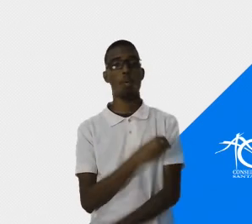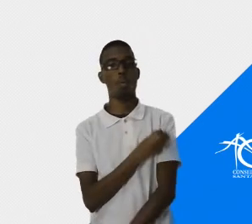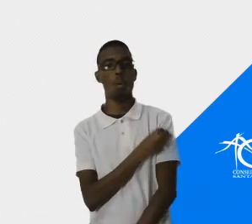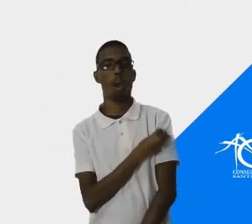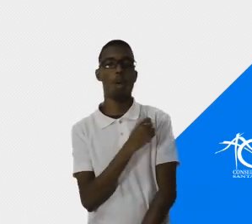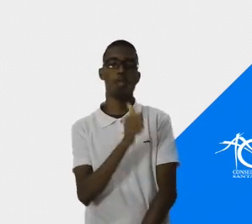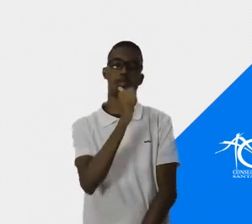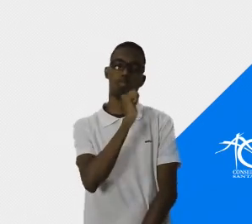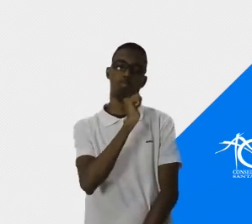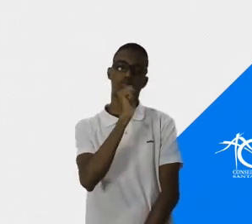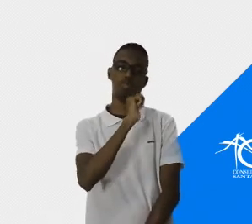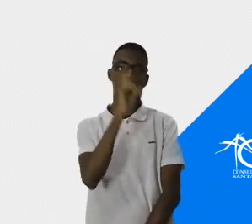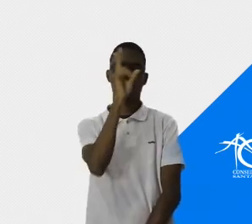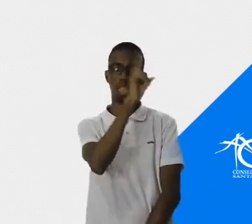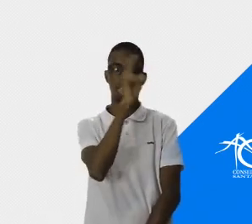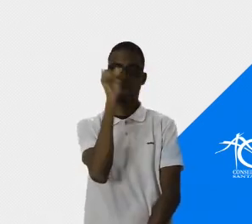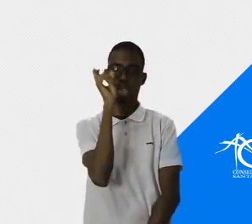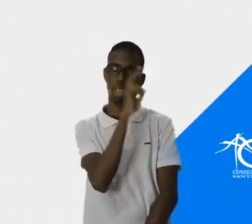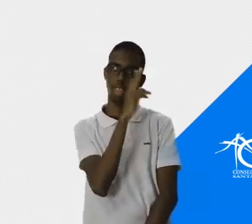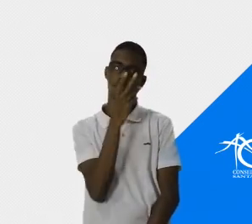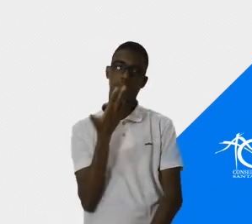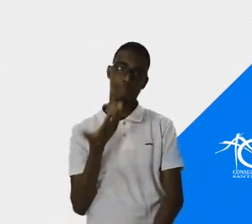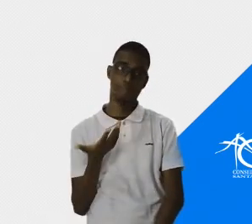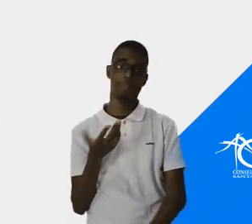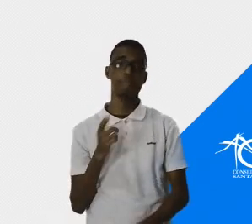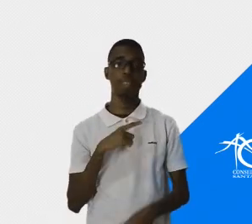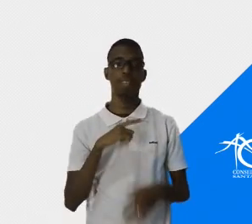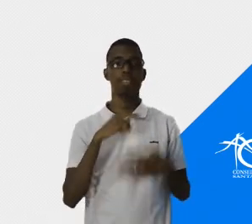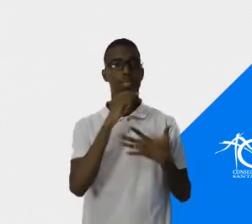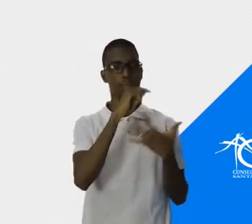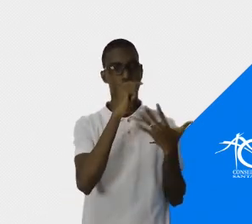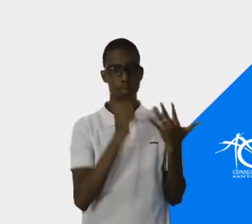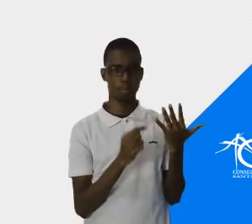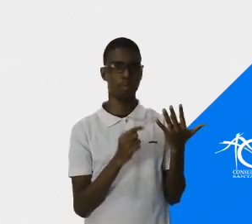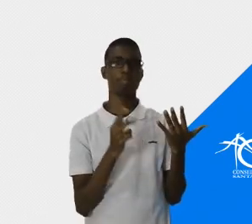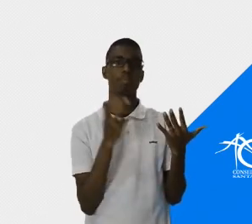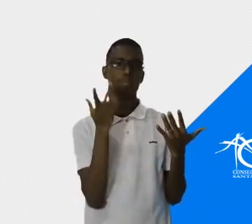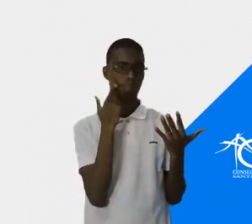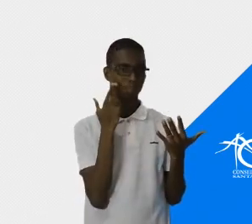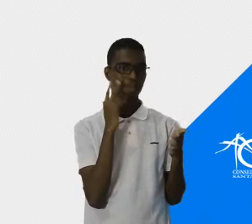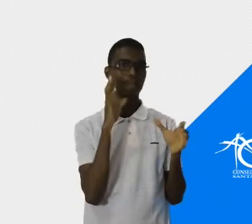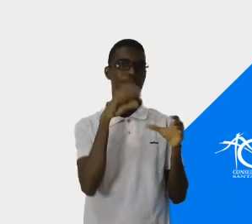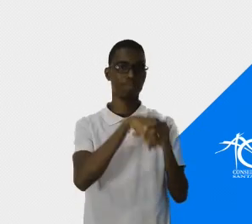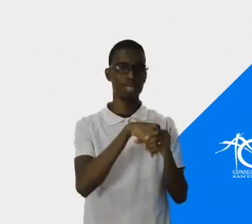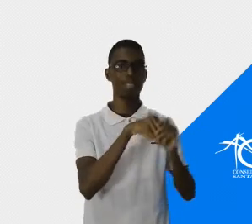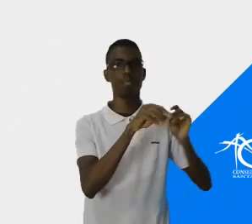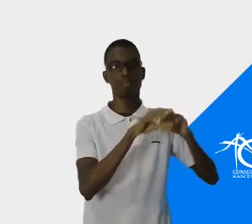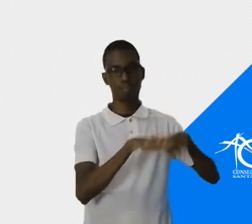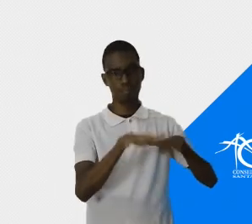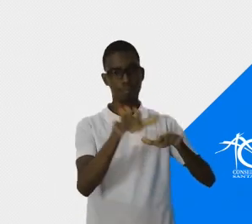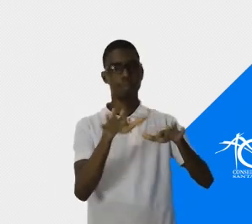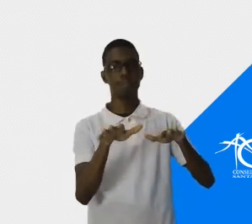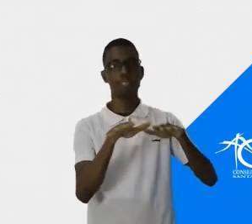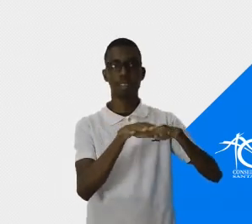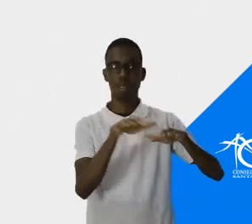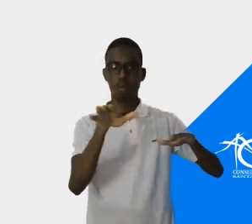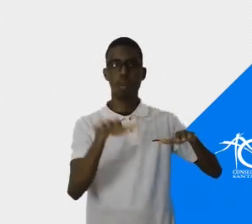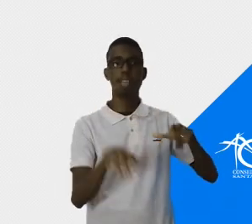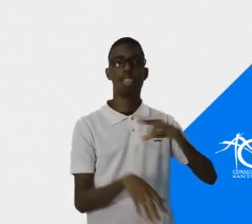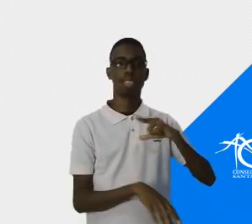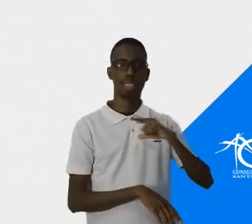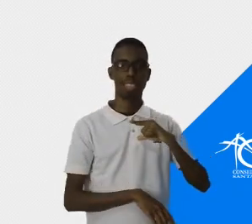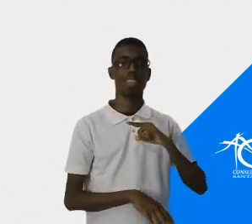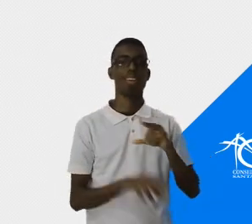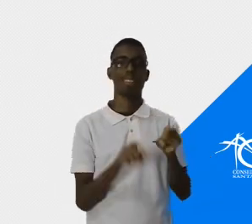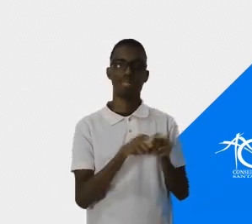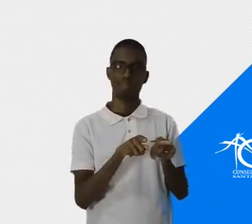É sistemático. Então, essas patologias são muito comuns no trânsito, essa relação entre excitabilidade, reações